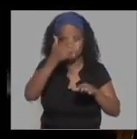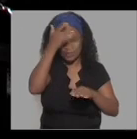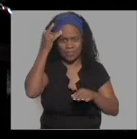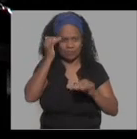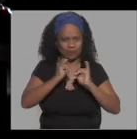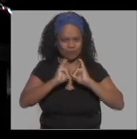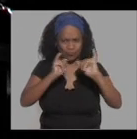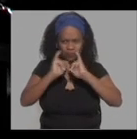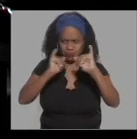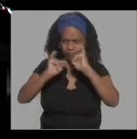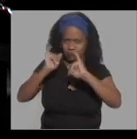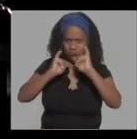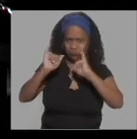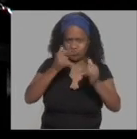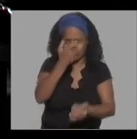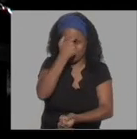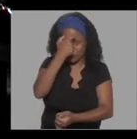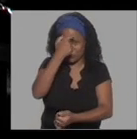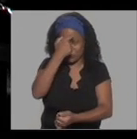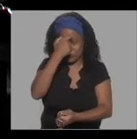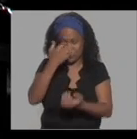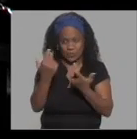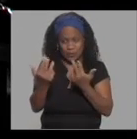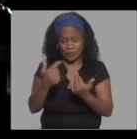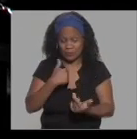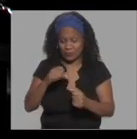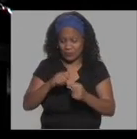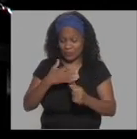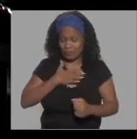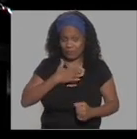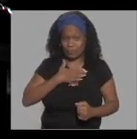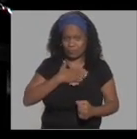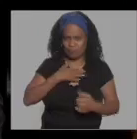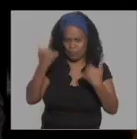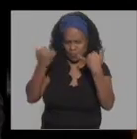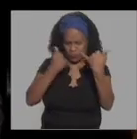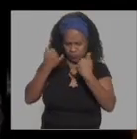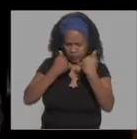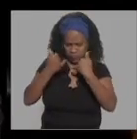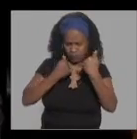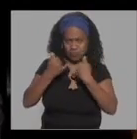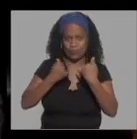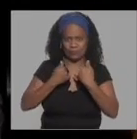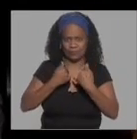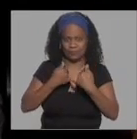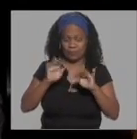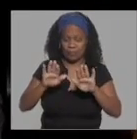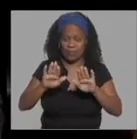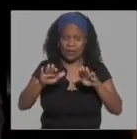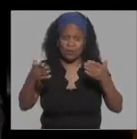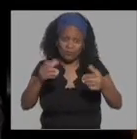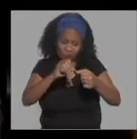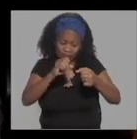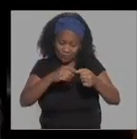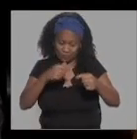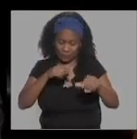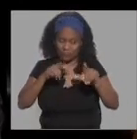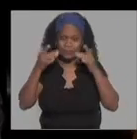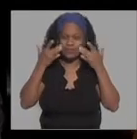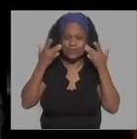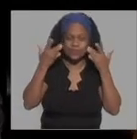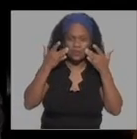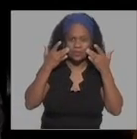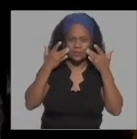informá ea concientizar da mesma forma que dava me conscientizando informando na verdade ao fazer esse trabalho